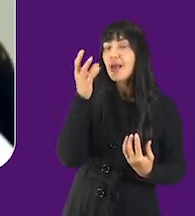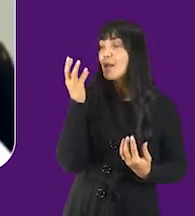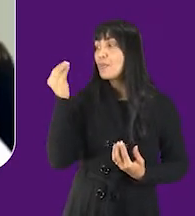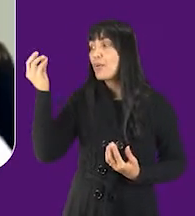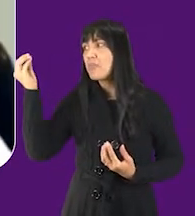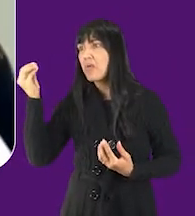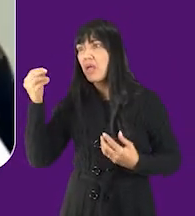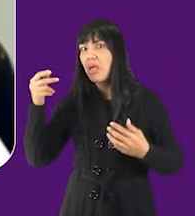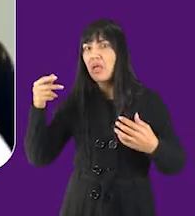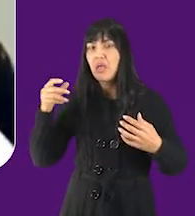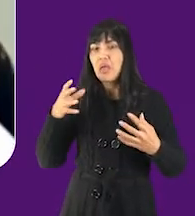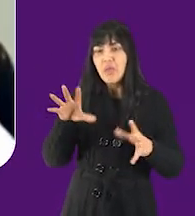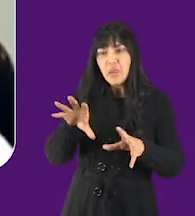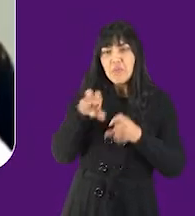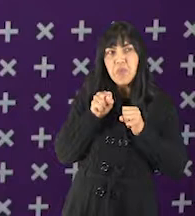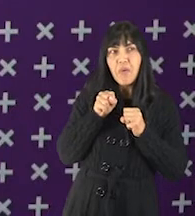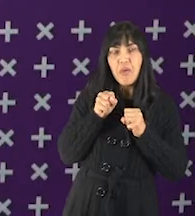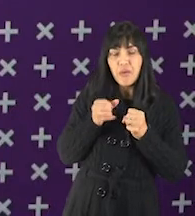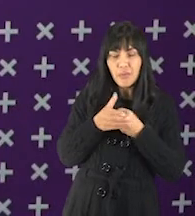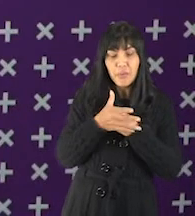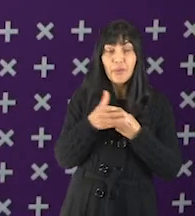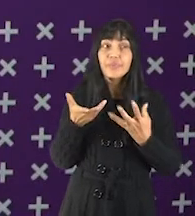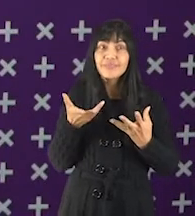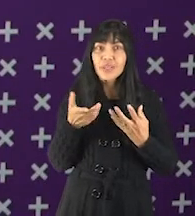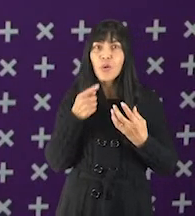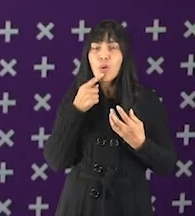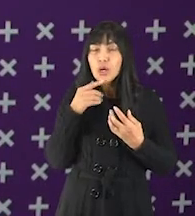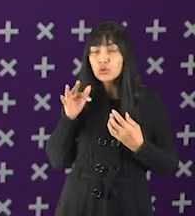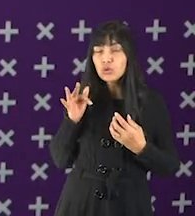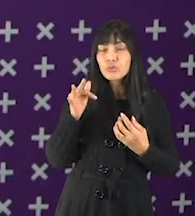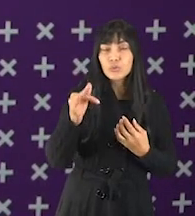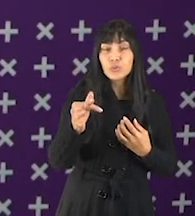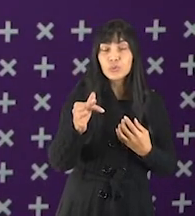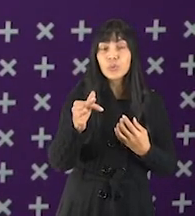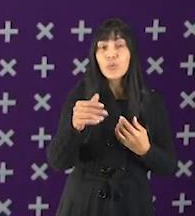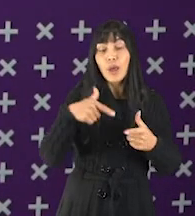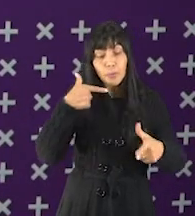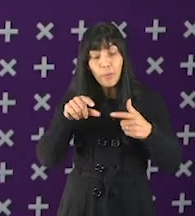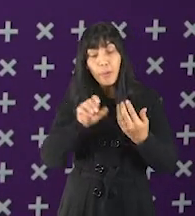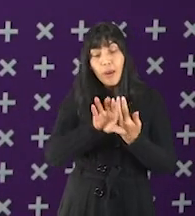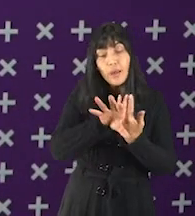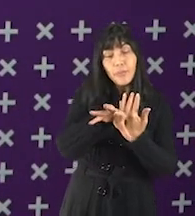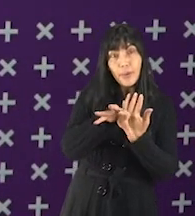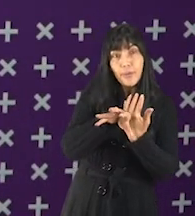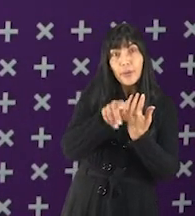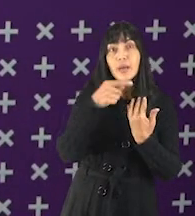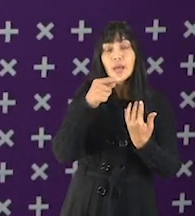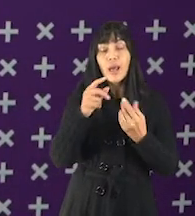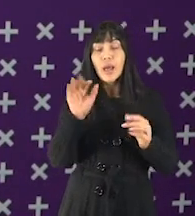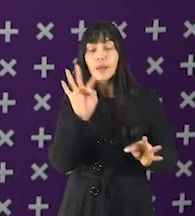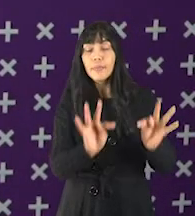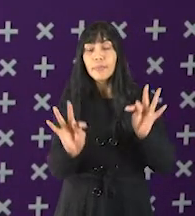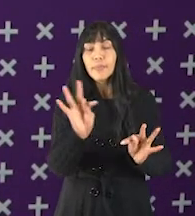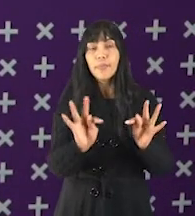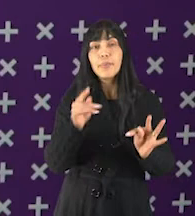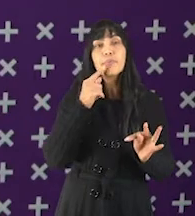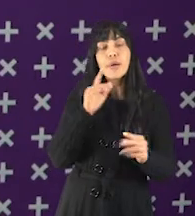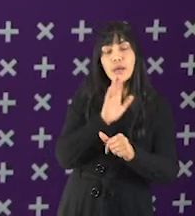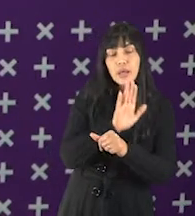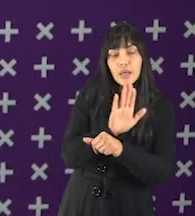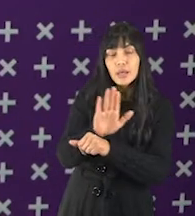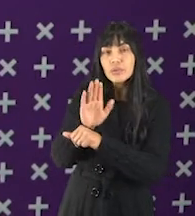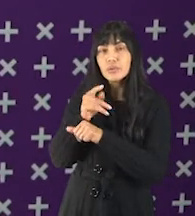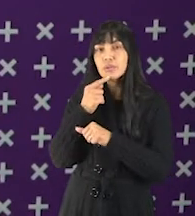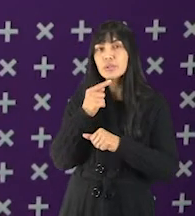pessoas viajem, se contaminem. Eu acho que isso é o futuro, é você atender remotamente e a tecnologia ajudando o processo e